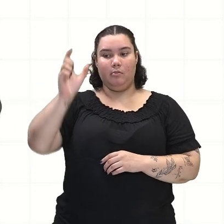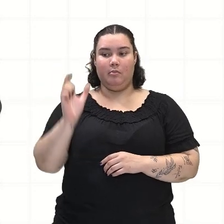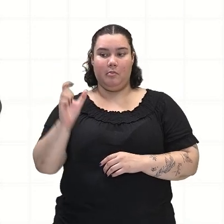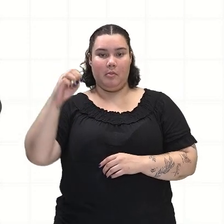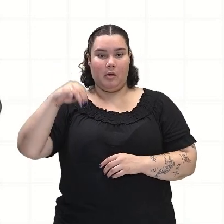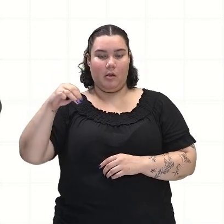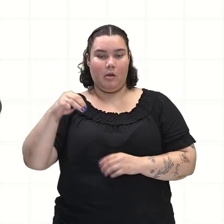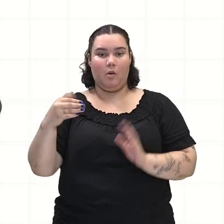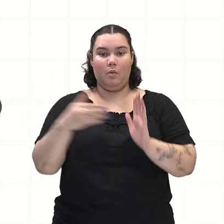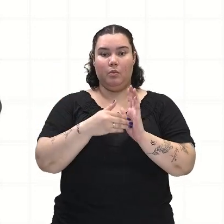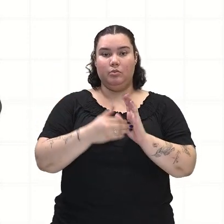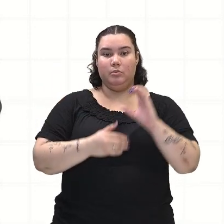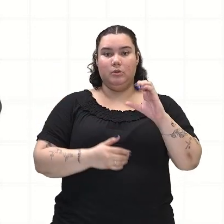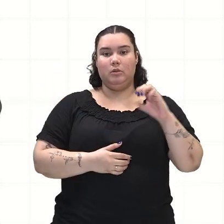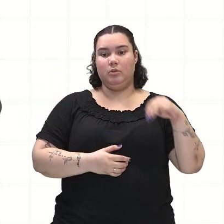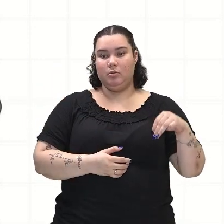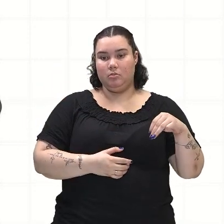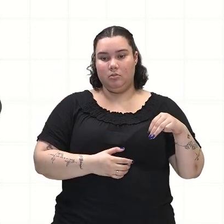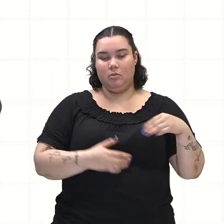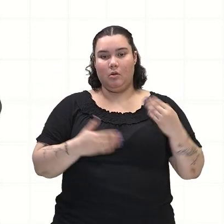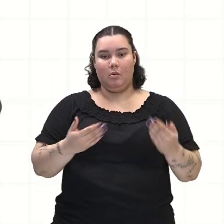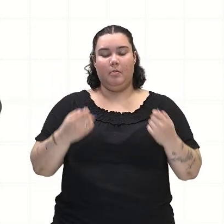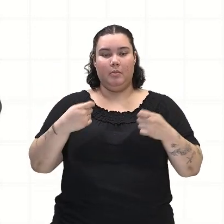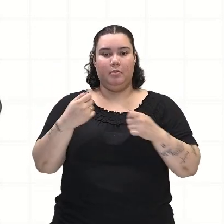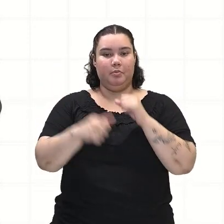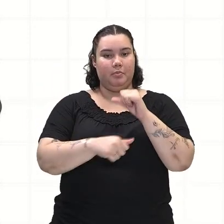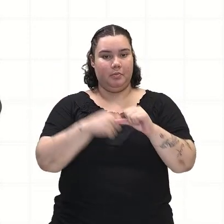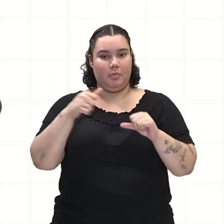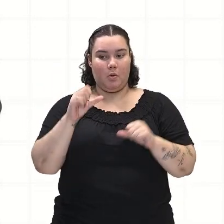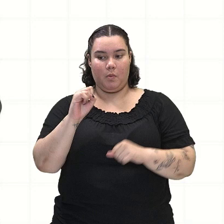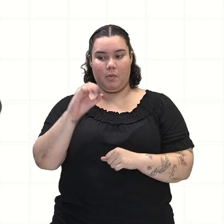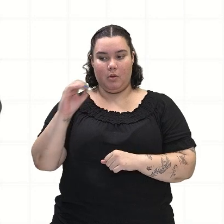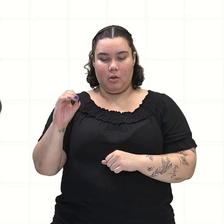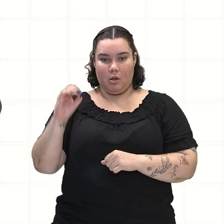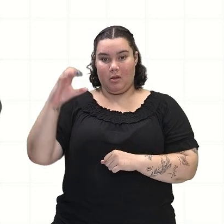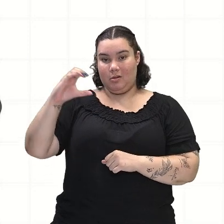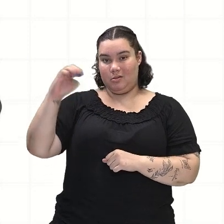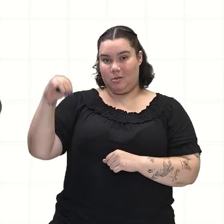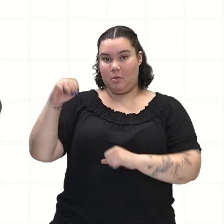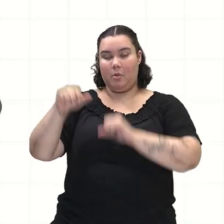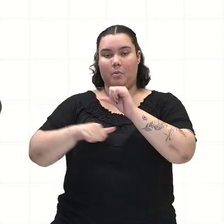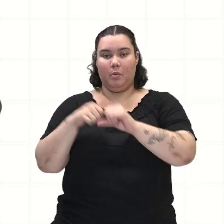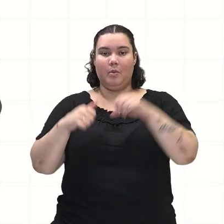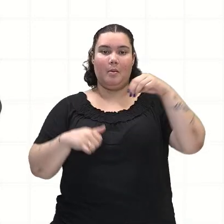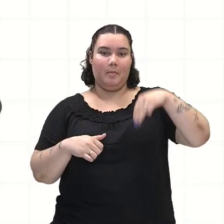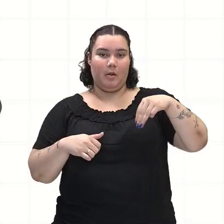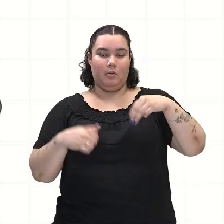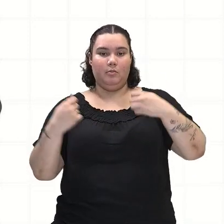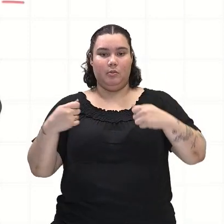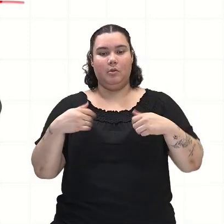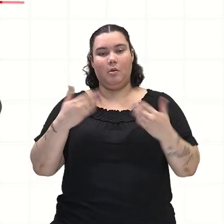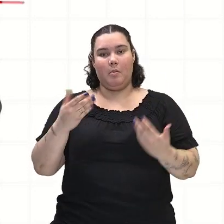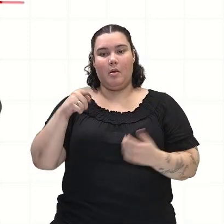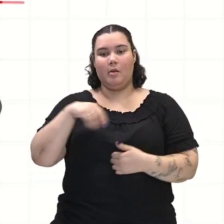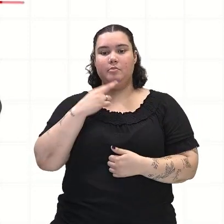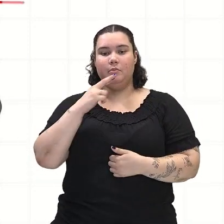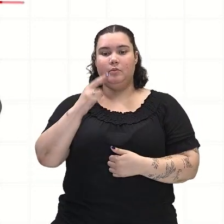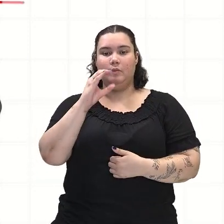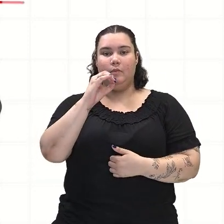terceira estaria em centímetros. Então, eu teria que transformar esse 80 centímetros em metros, que vai ser exatamente